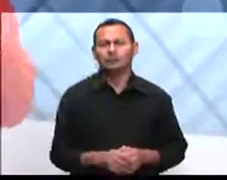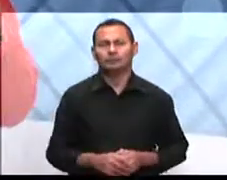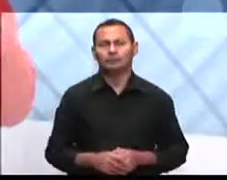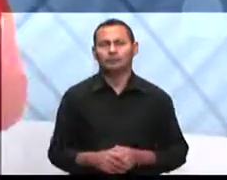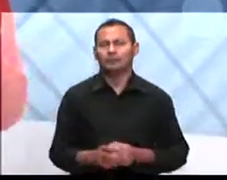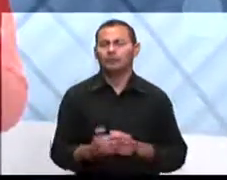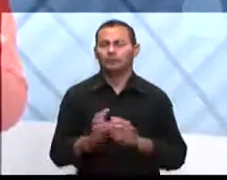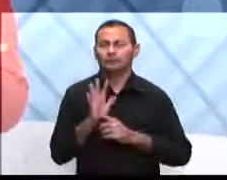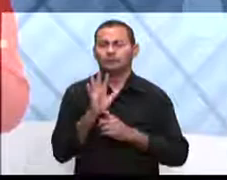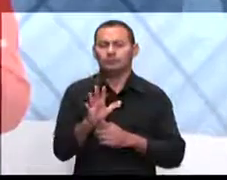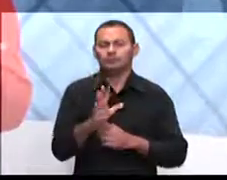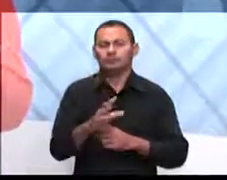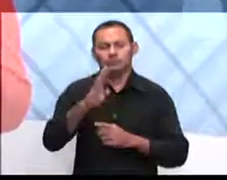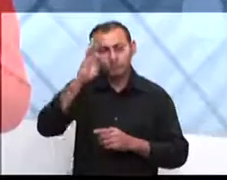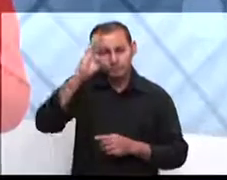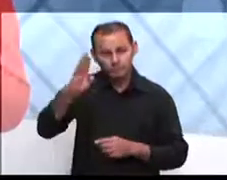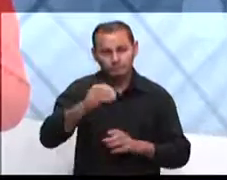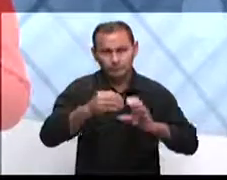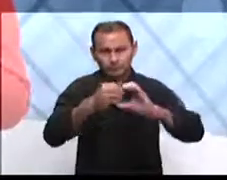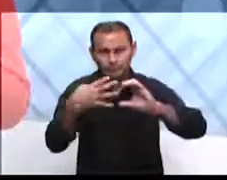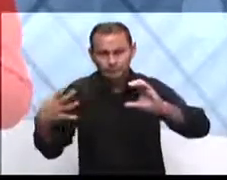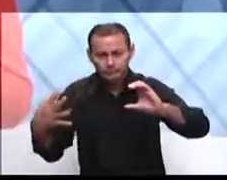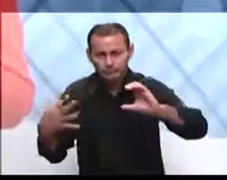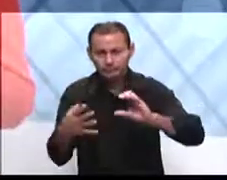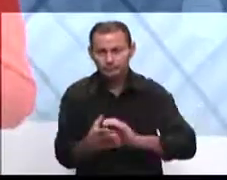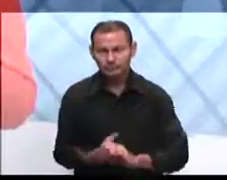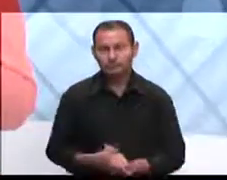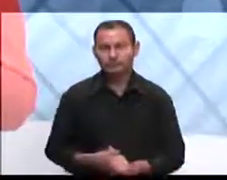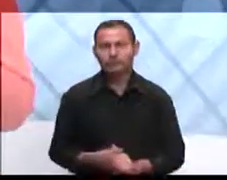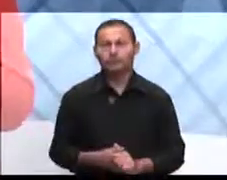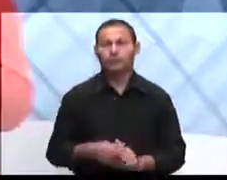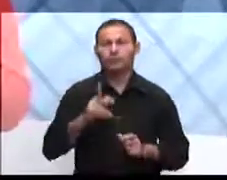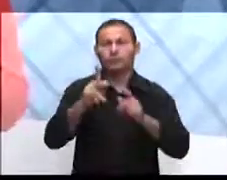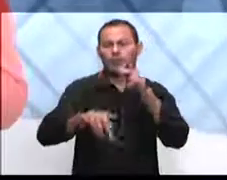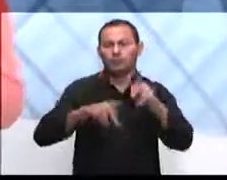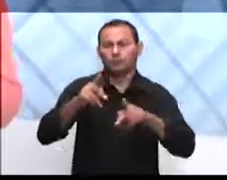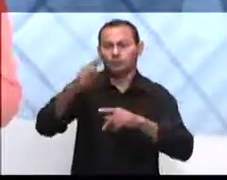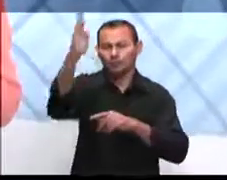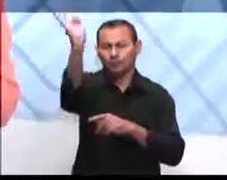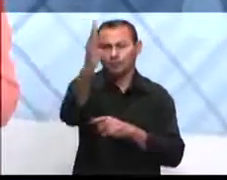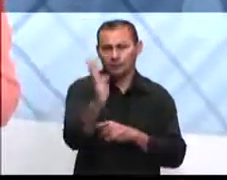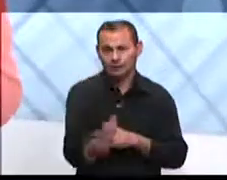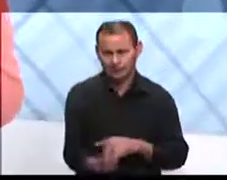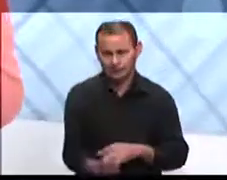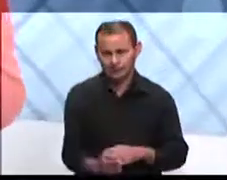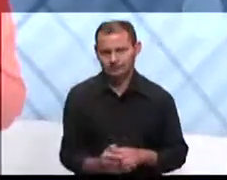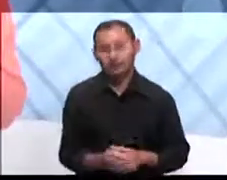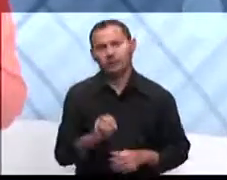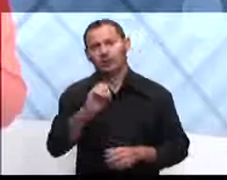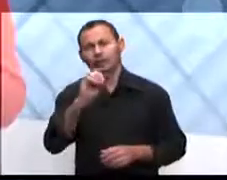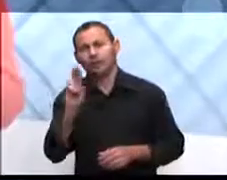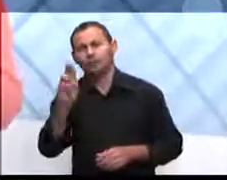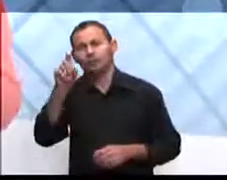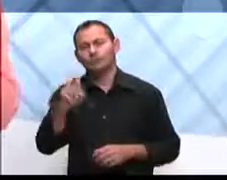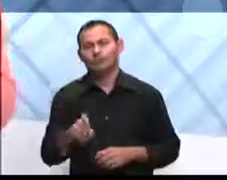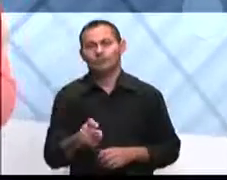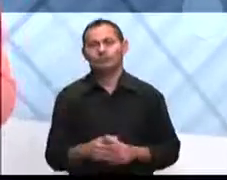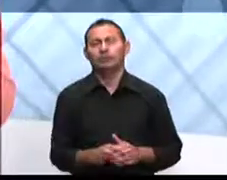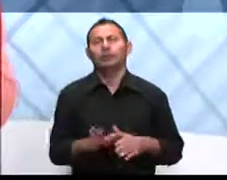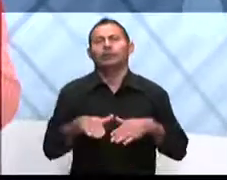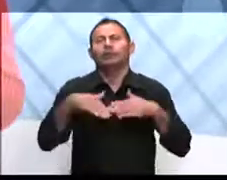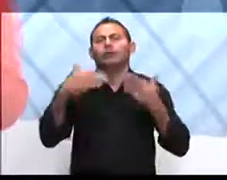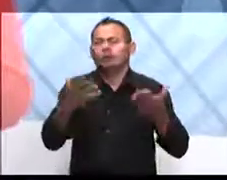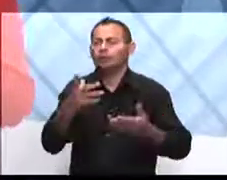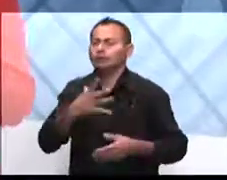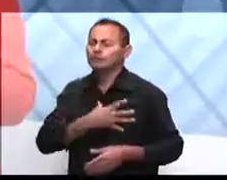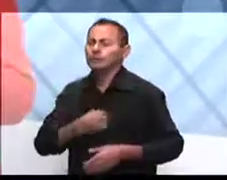o retrato das principais características do povo brasileiro, né? Ou seja, né, então, quantos